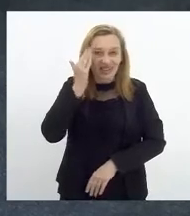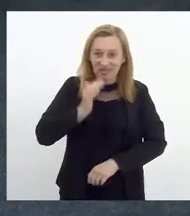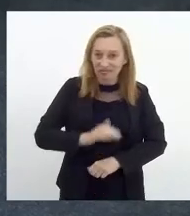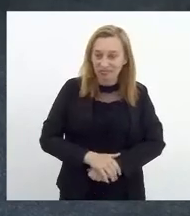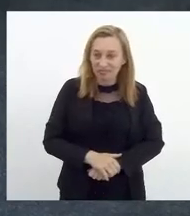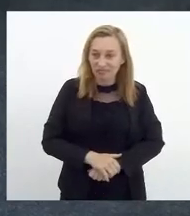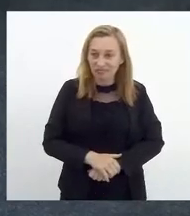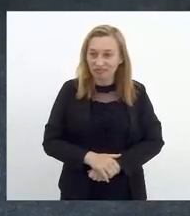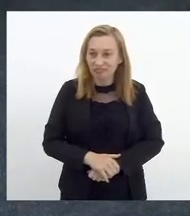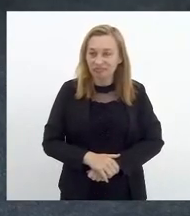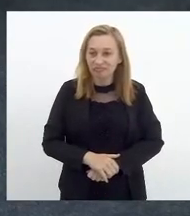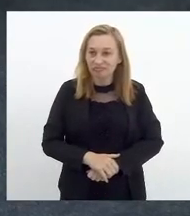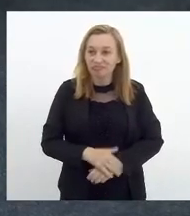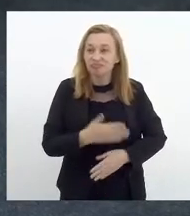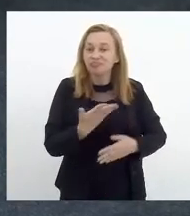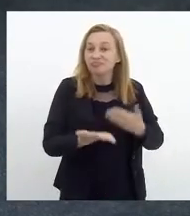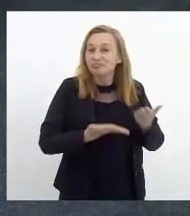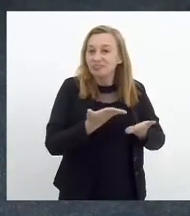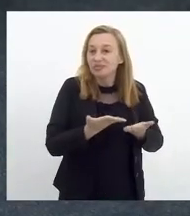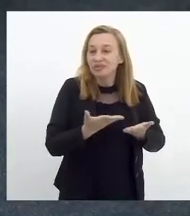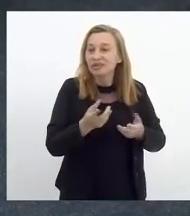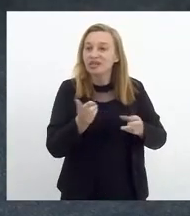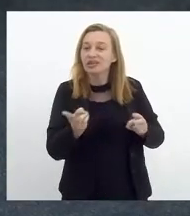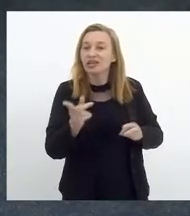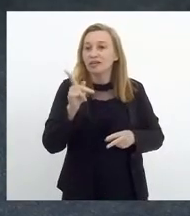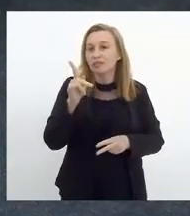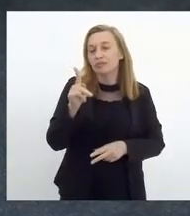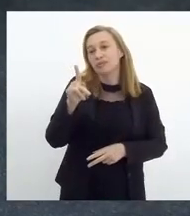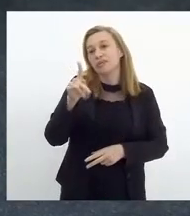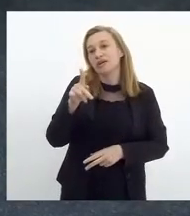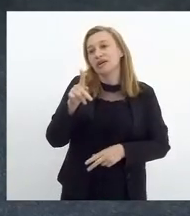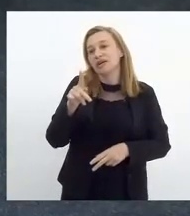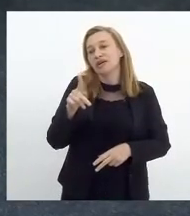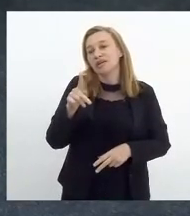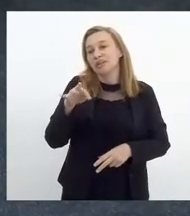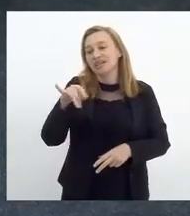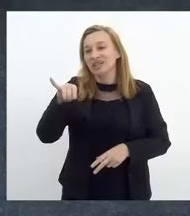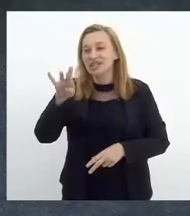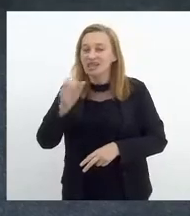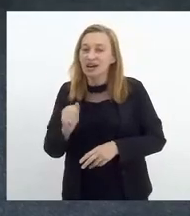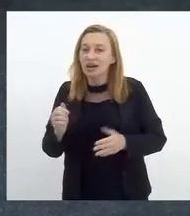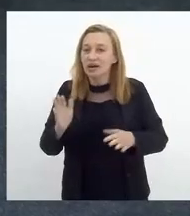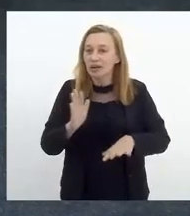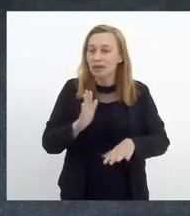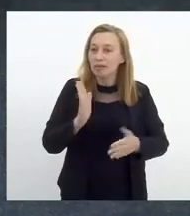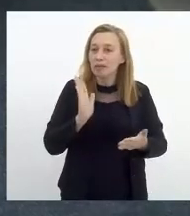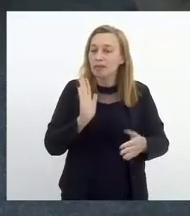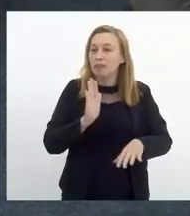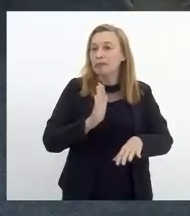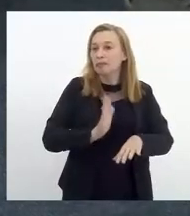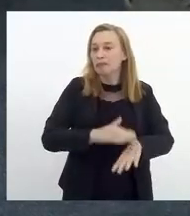o tratamento penitenciário é mais do que parte integrante da polícia penal.